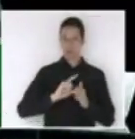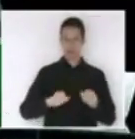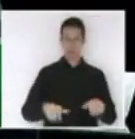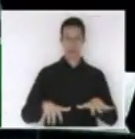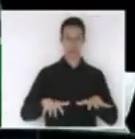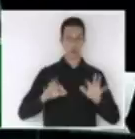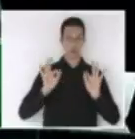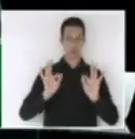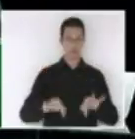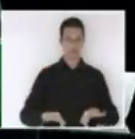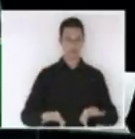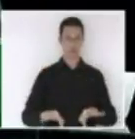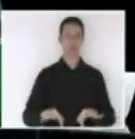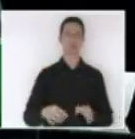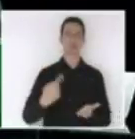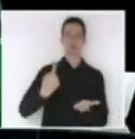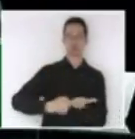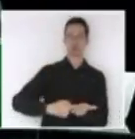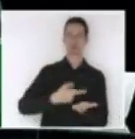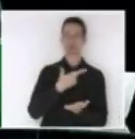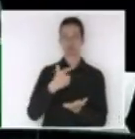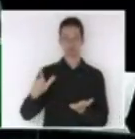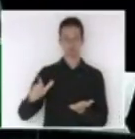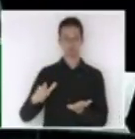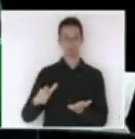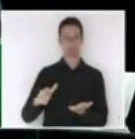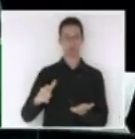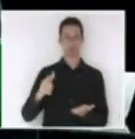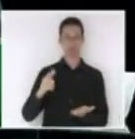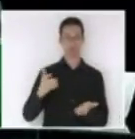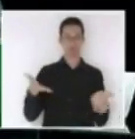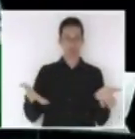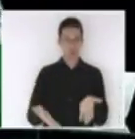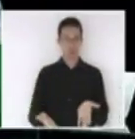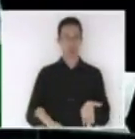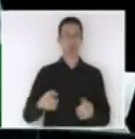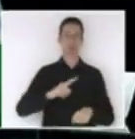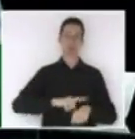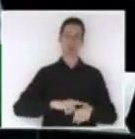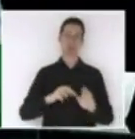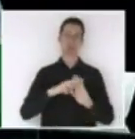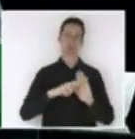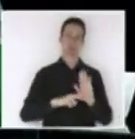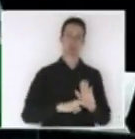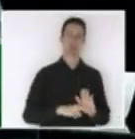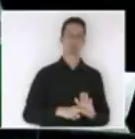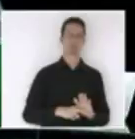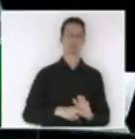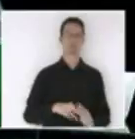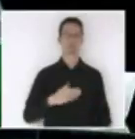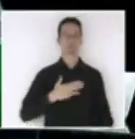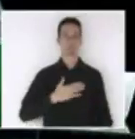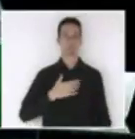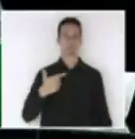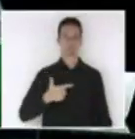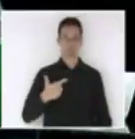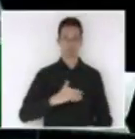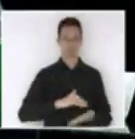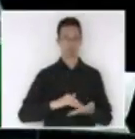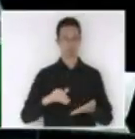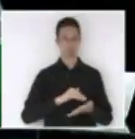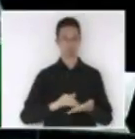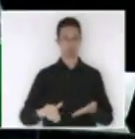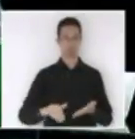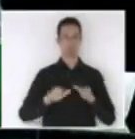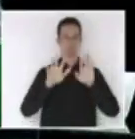outra ordinária para o dia seguinte no horário regimental. Para constar, eu, segundo secretário,